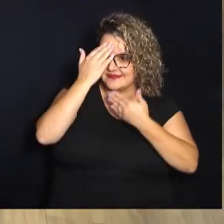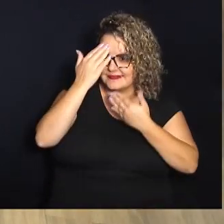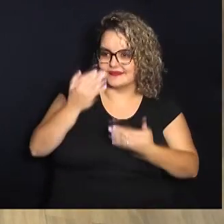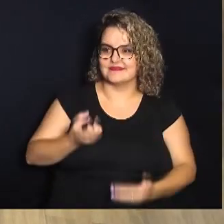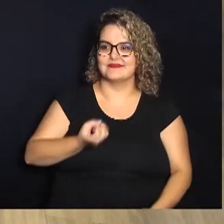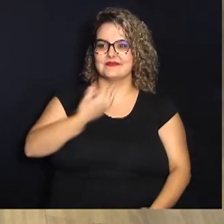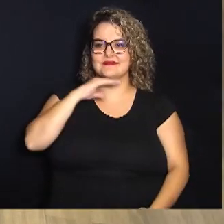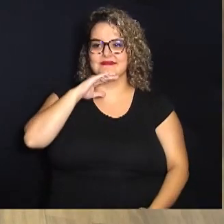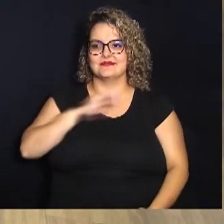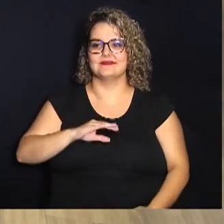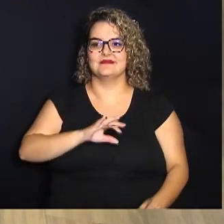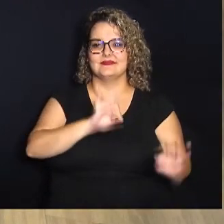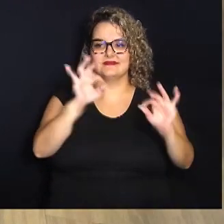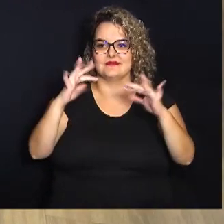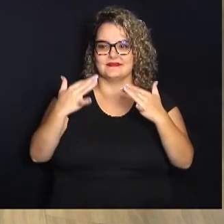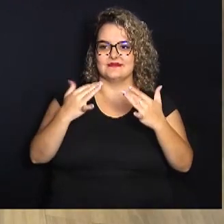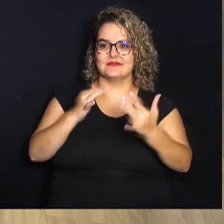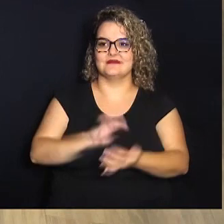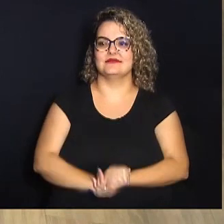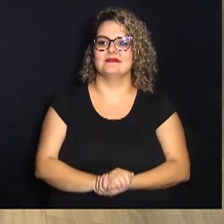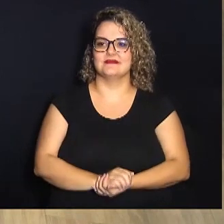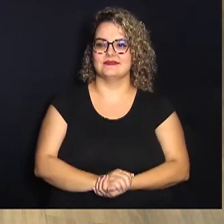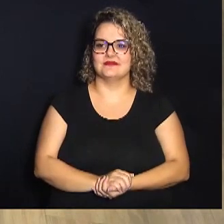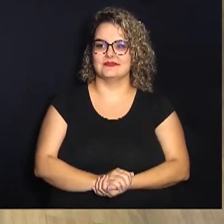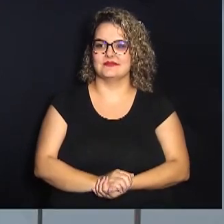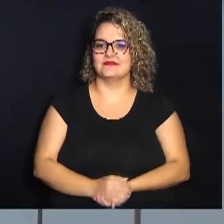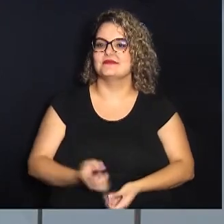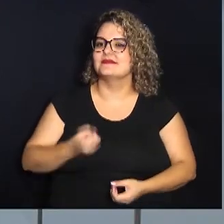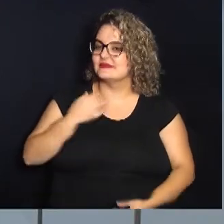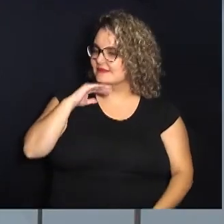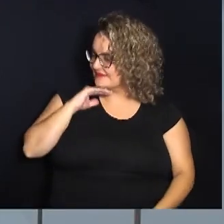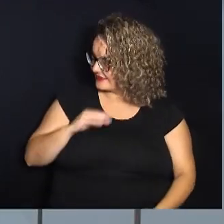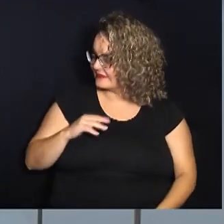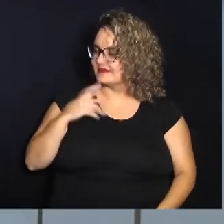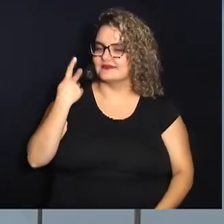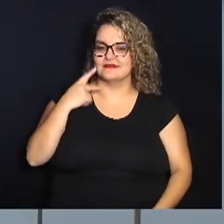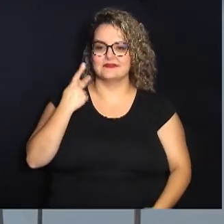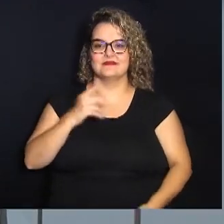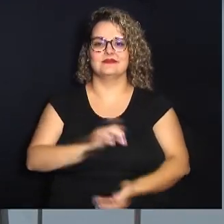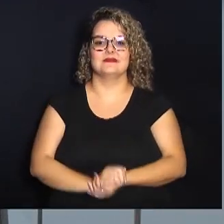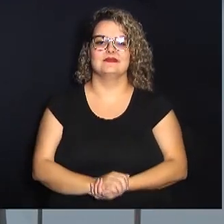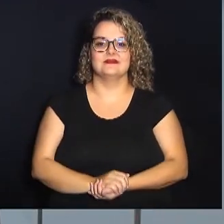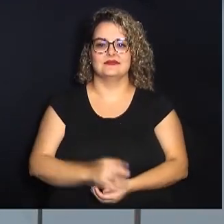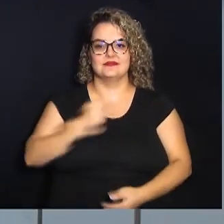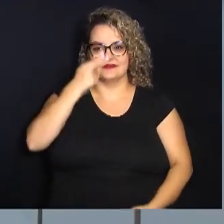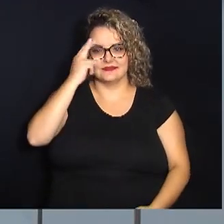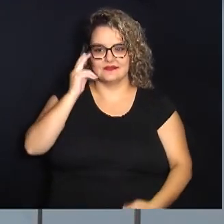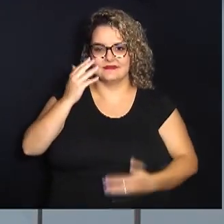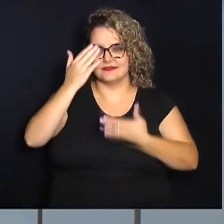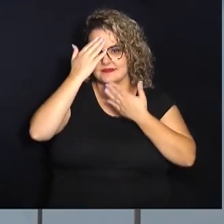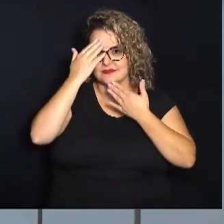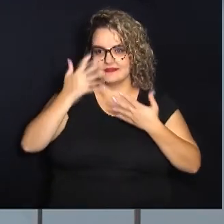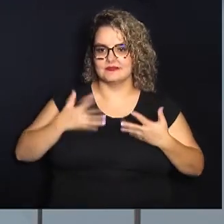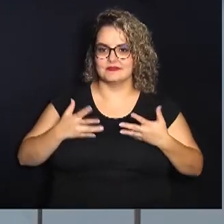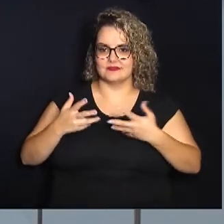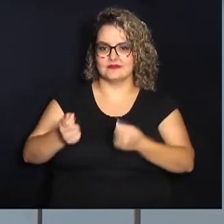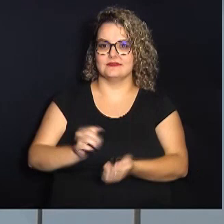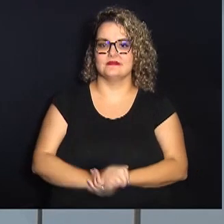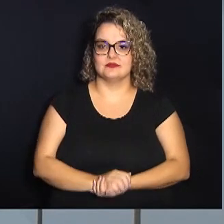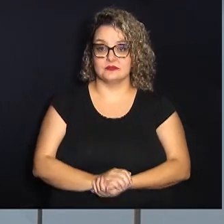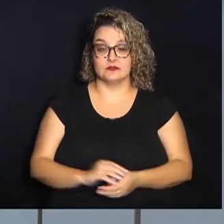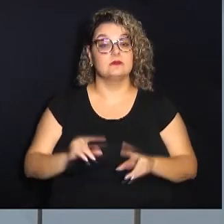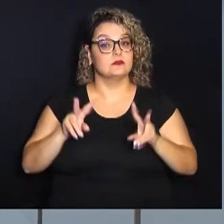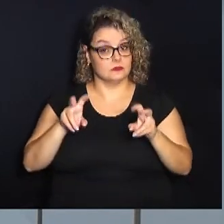os telespectadores e telespectadores, boa tarde aos vereadores, caros vereadores, Gabriel, obrigado pelo convite. É um assunto